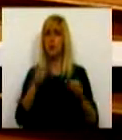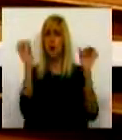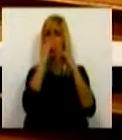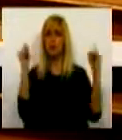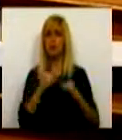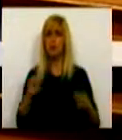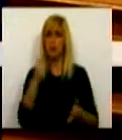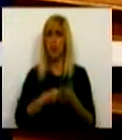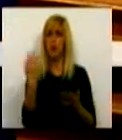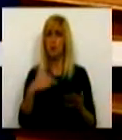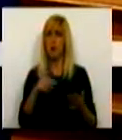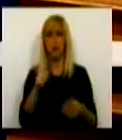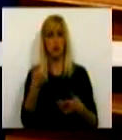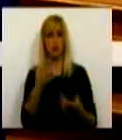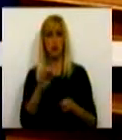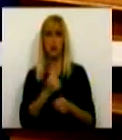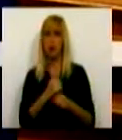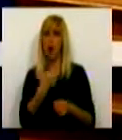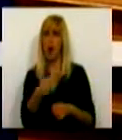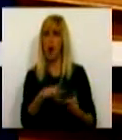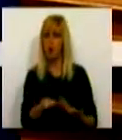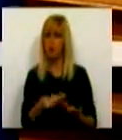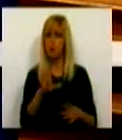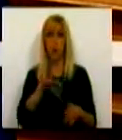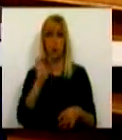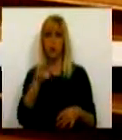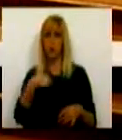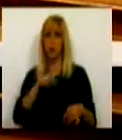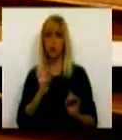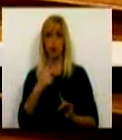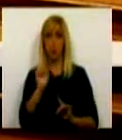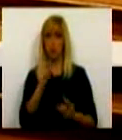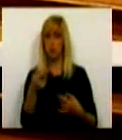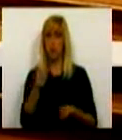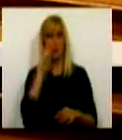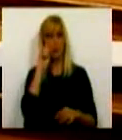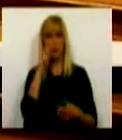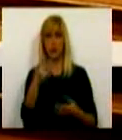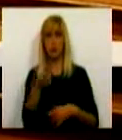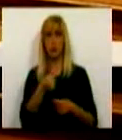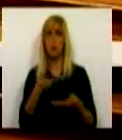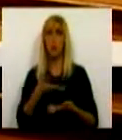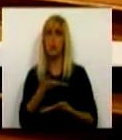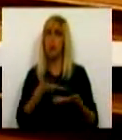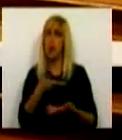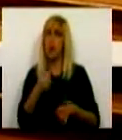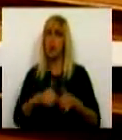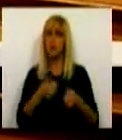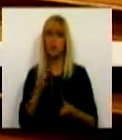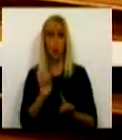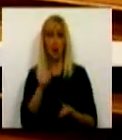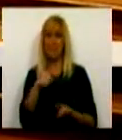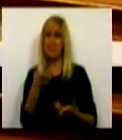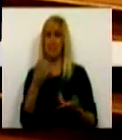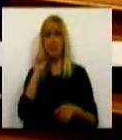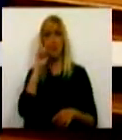mal aos poucos que tinham trabalho. Não é essa a nossa opção e não é assim que defendemos uma economia competitiva, nem é assim que defendemos